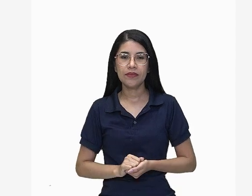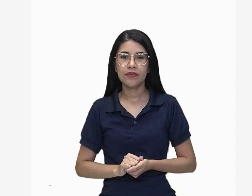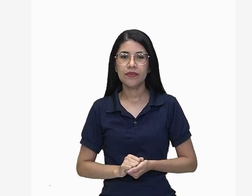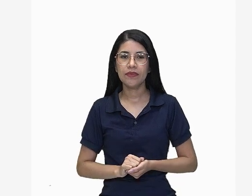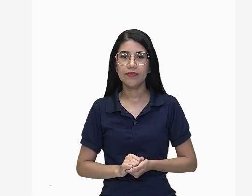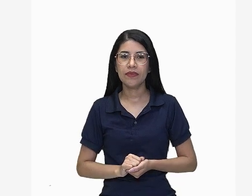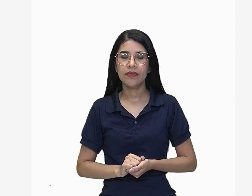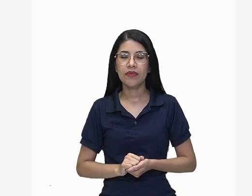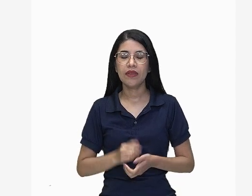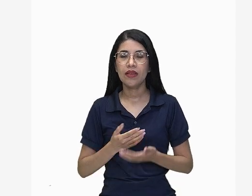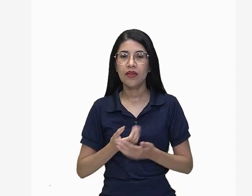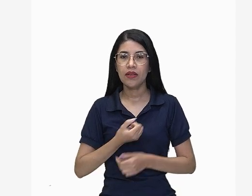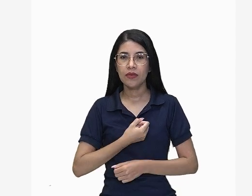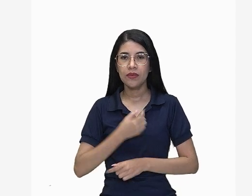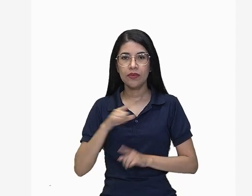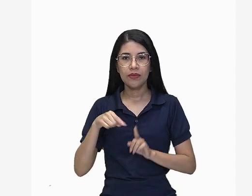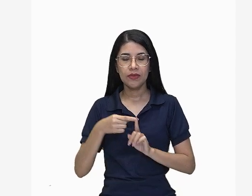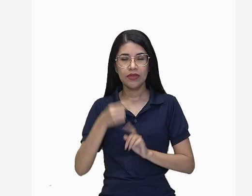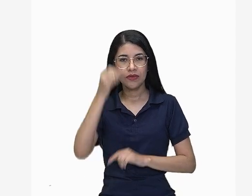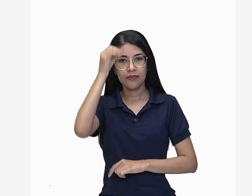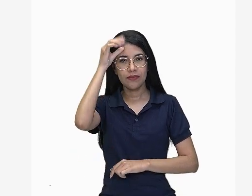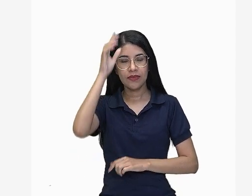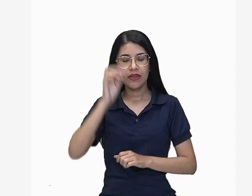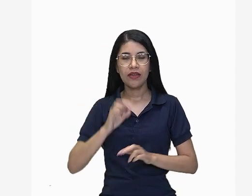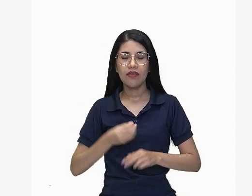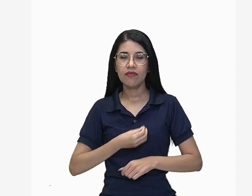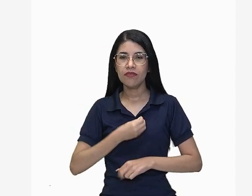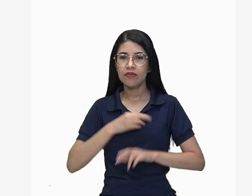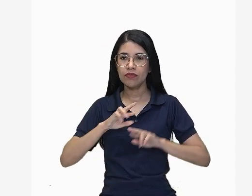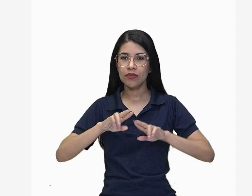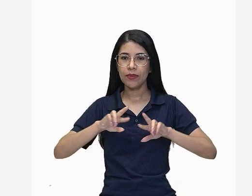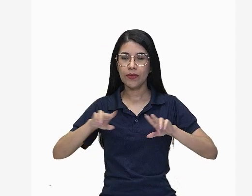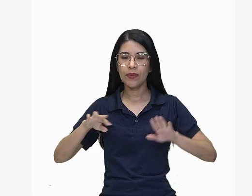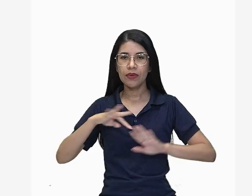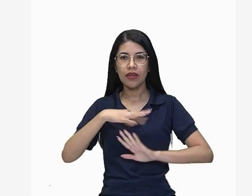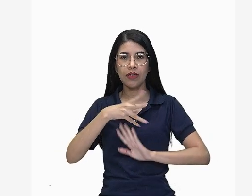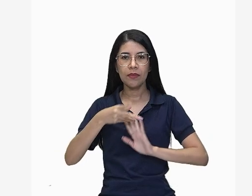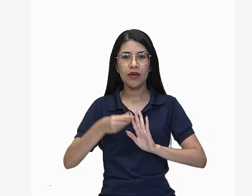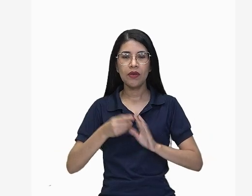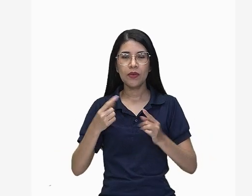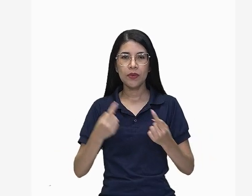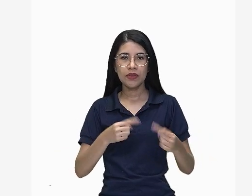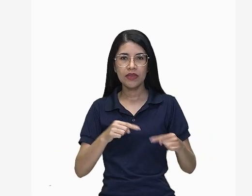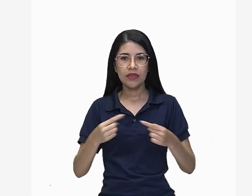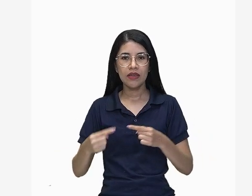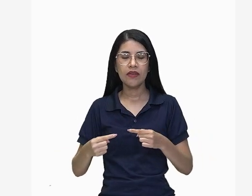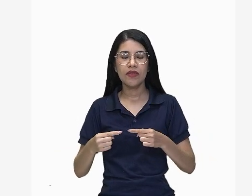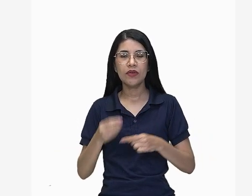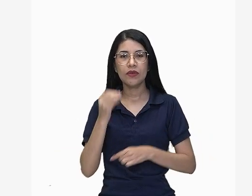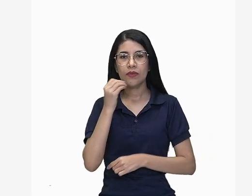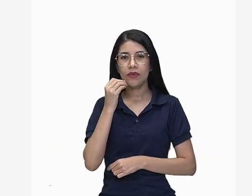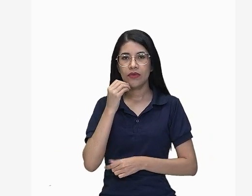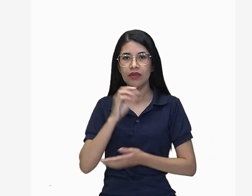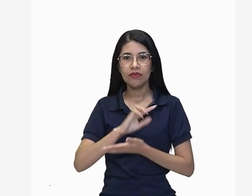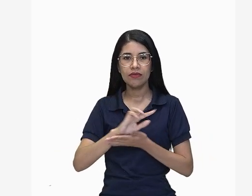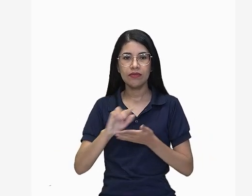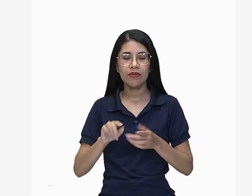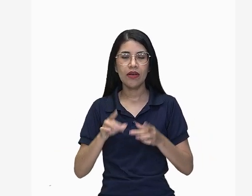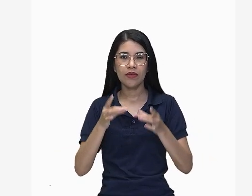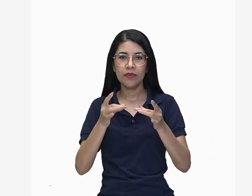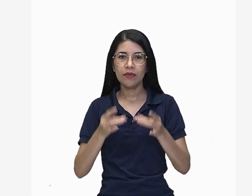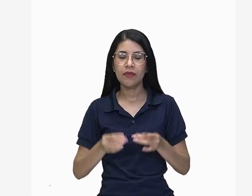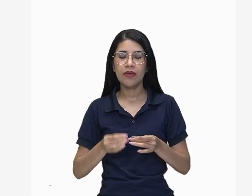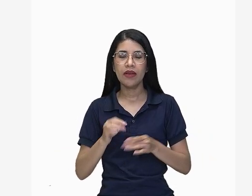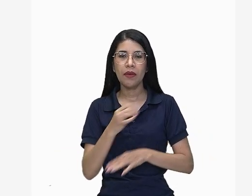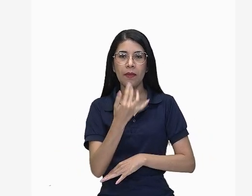Aula 2, objeto de conhecimento, biodiversidade amazônica, desafios e oportunidades. Detalhamento,